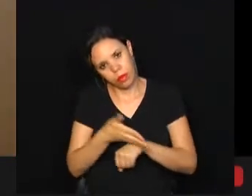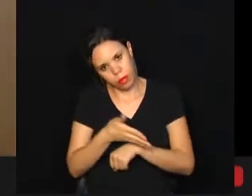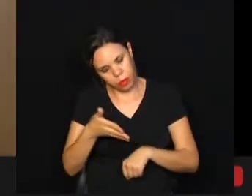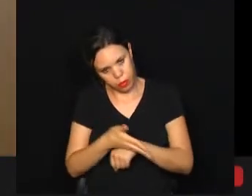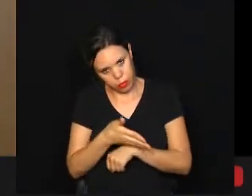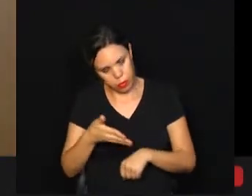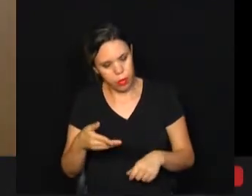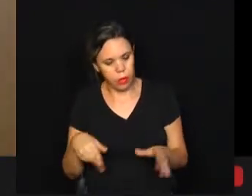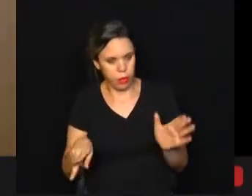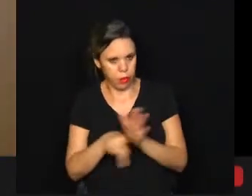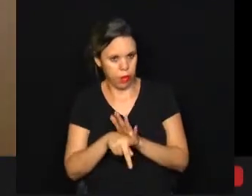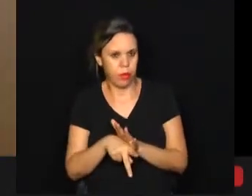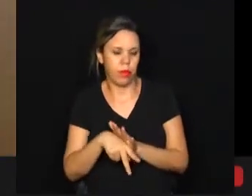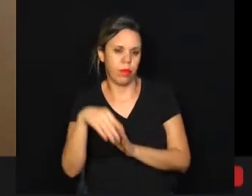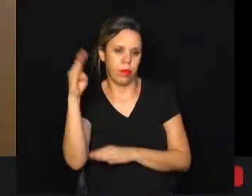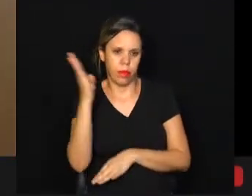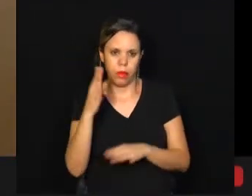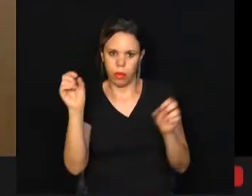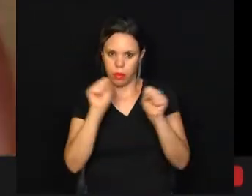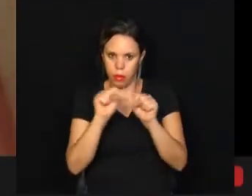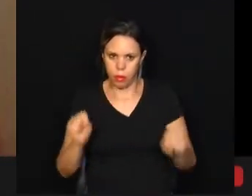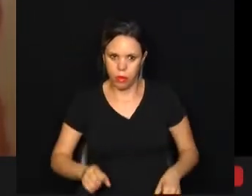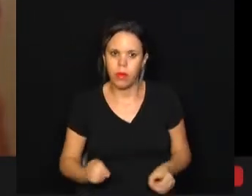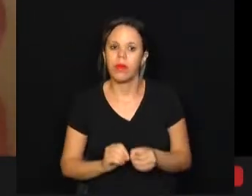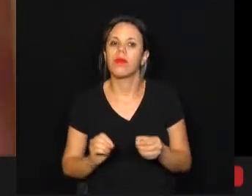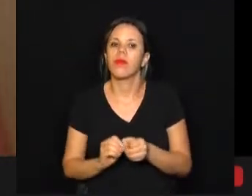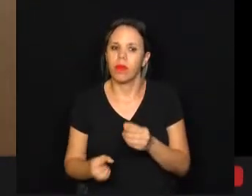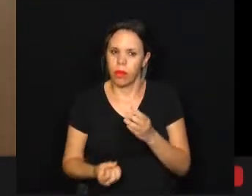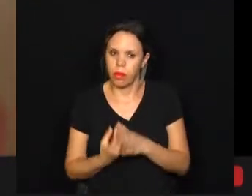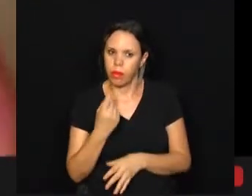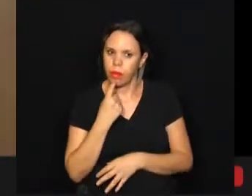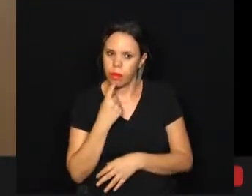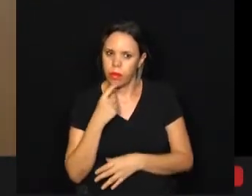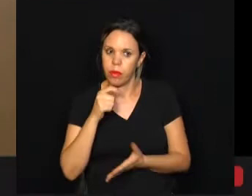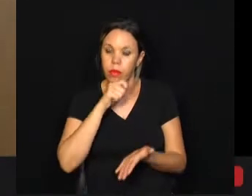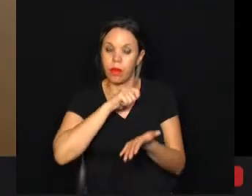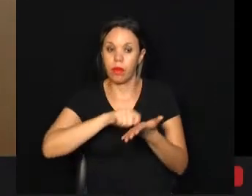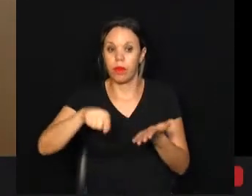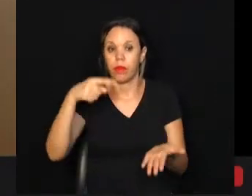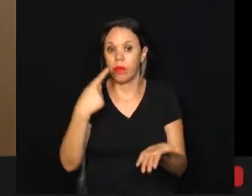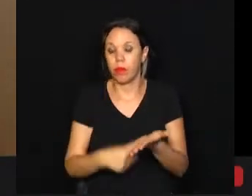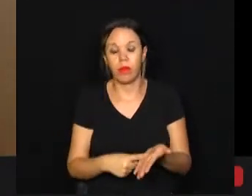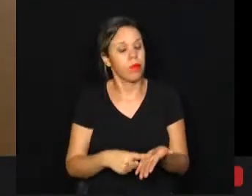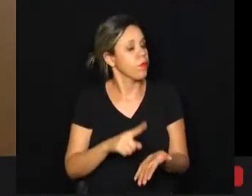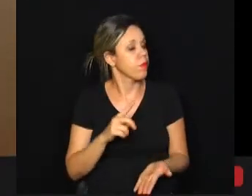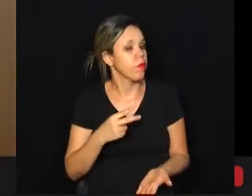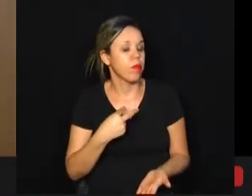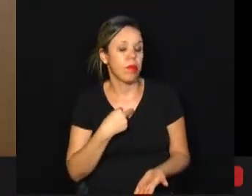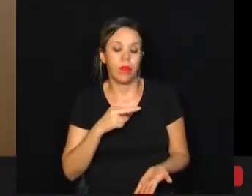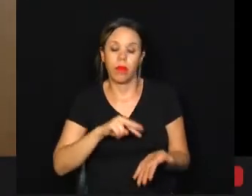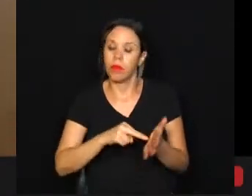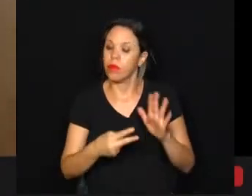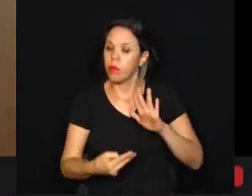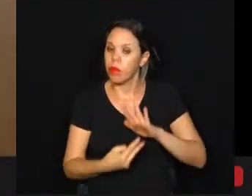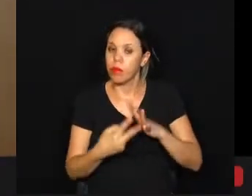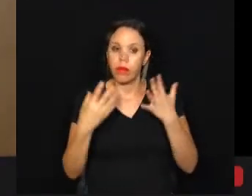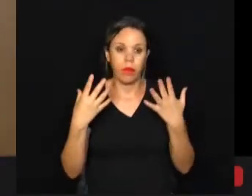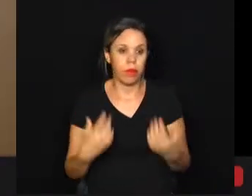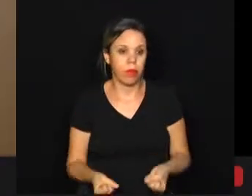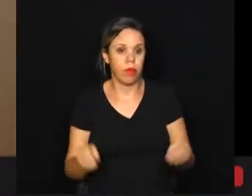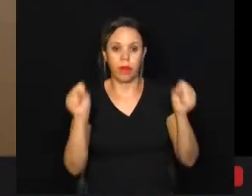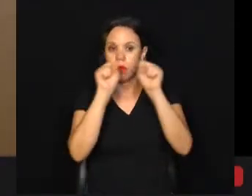foi feito em Campinas. Mas assinar o pacto não determinou a execução do